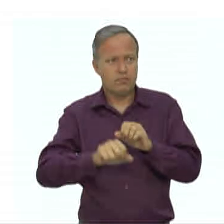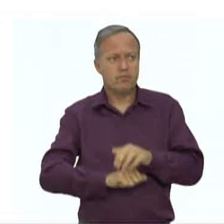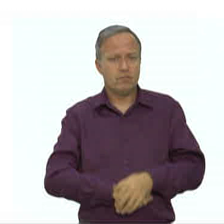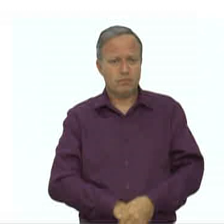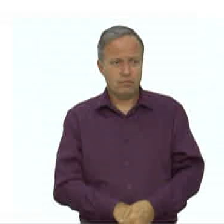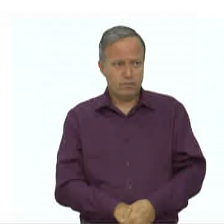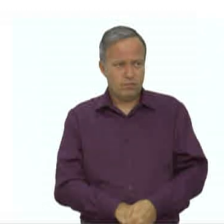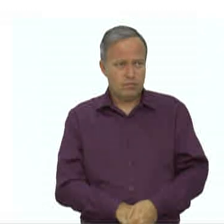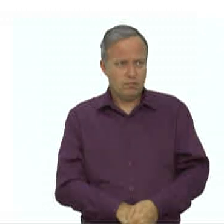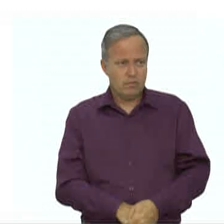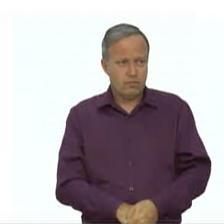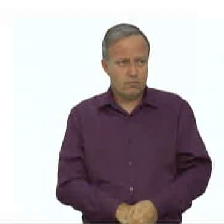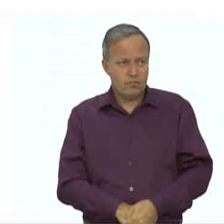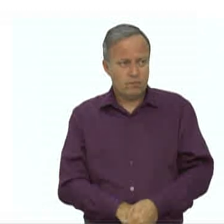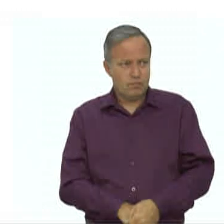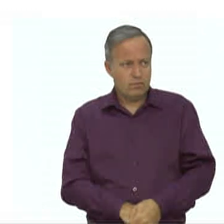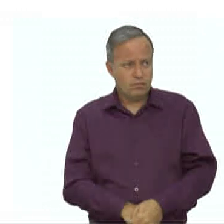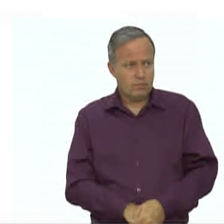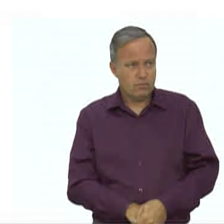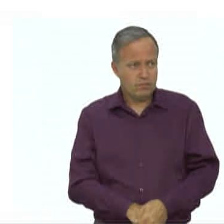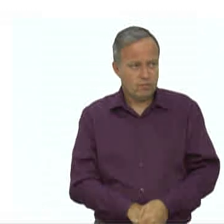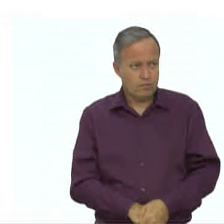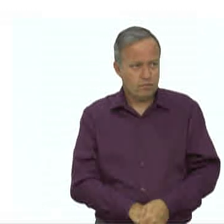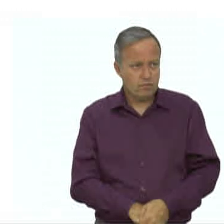falar contigo.